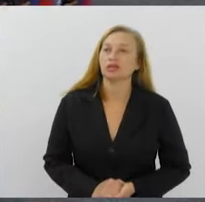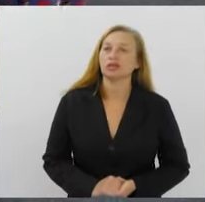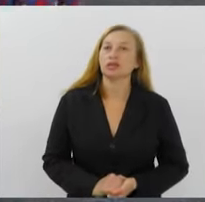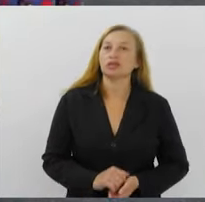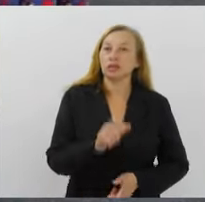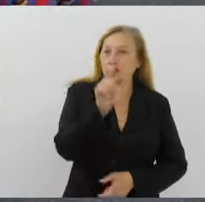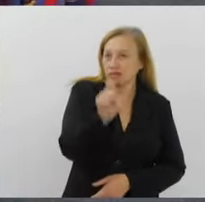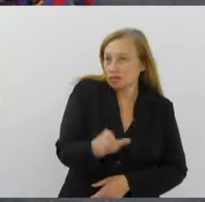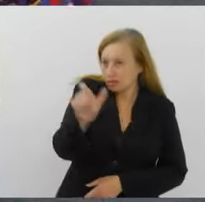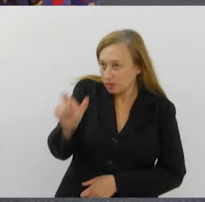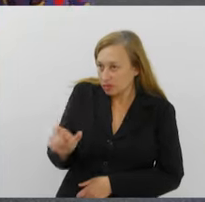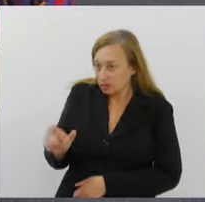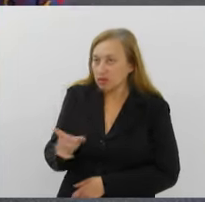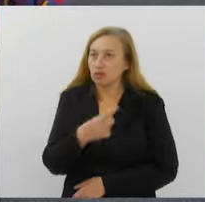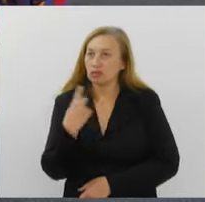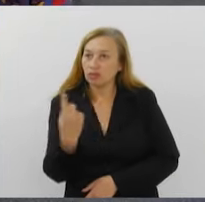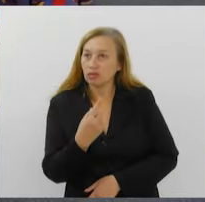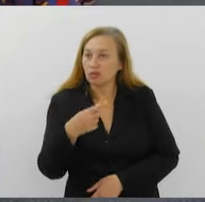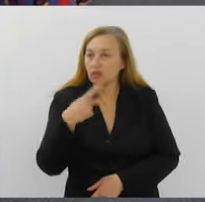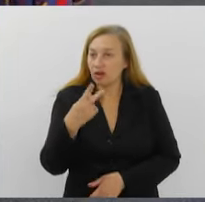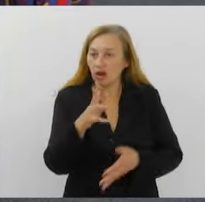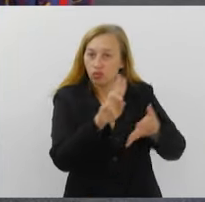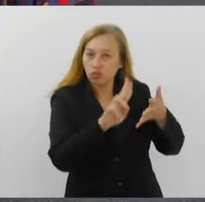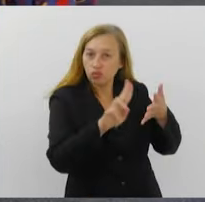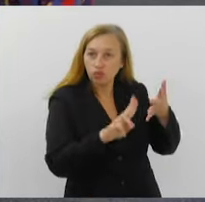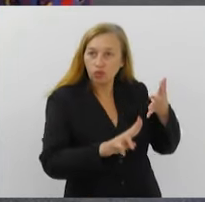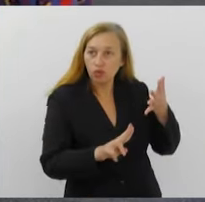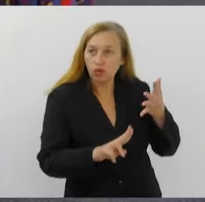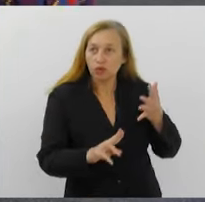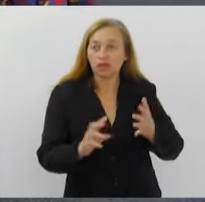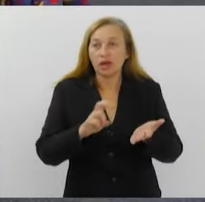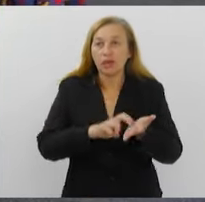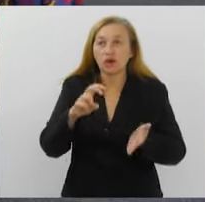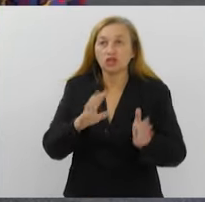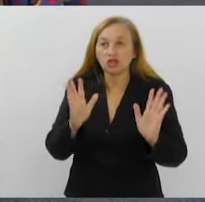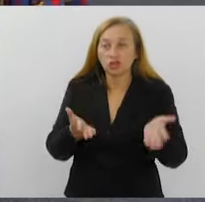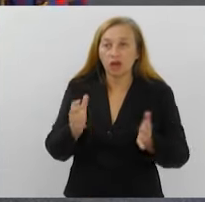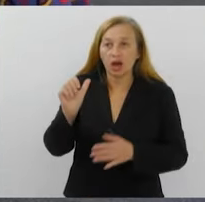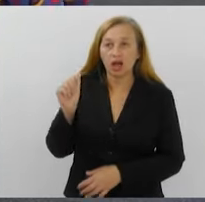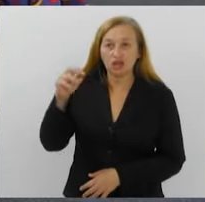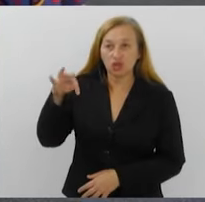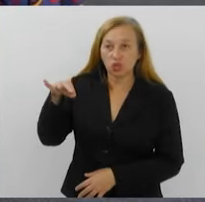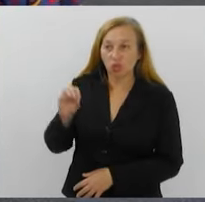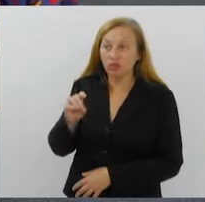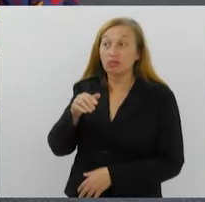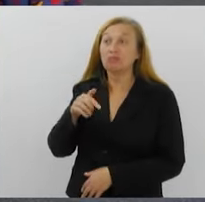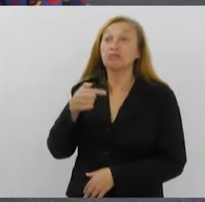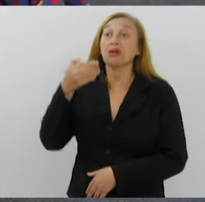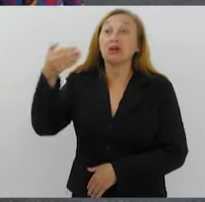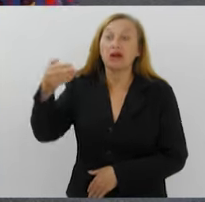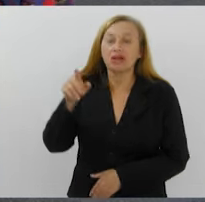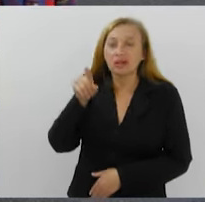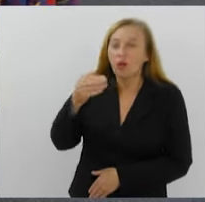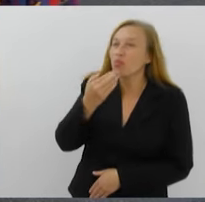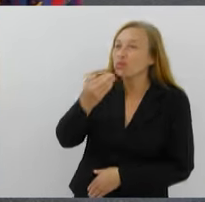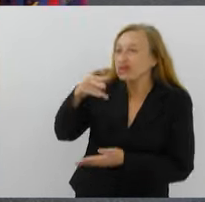aqui citar nessa manhã de hoje. O Antônio Carlos está lá no fundinho, lá atrás. Pedi só para o Antônio Carlos ficar de pé. A